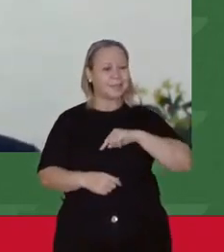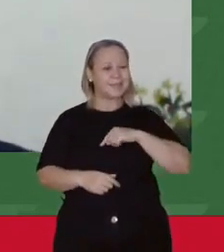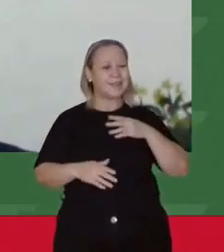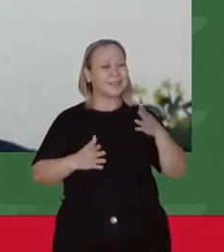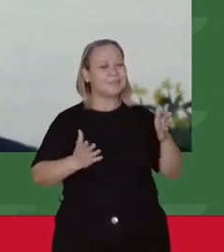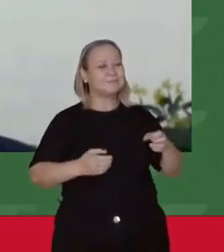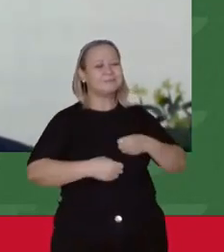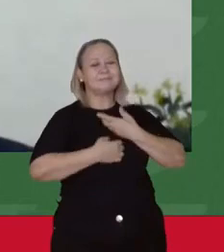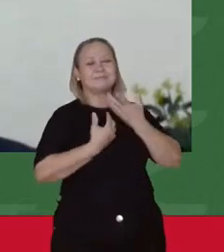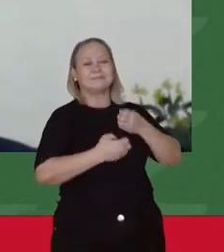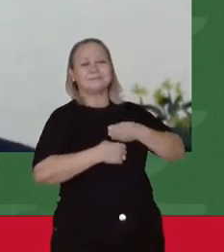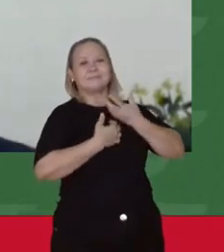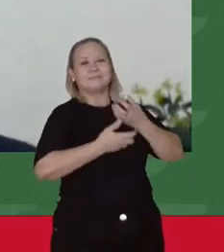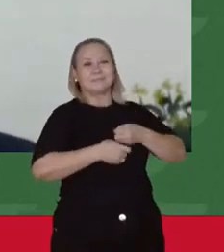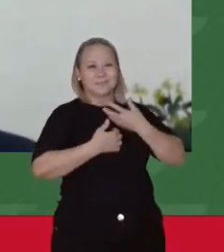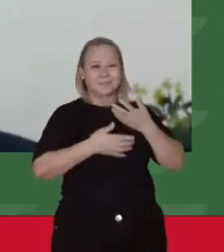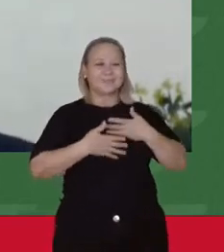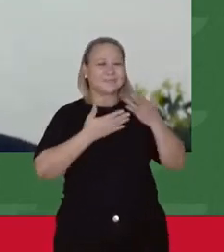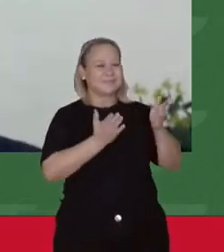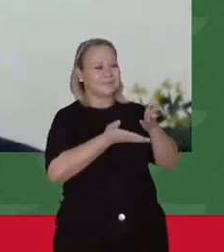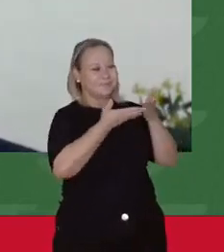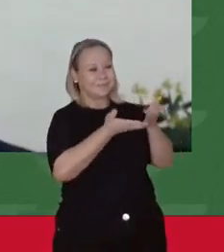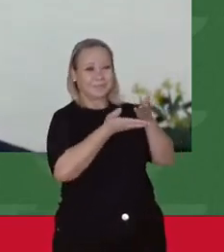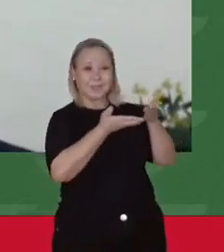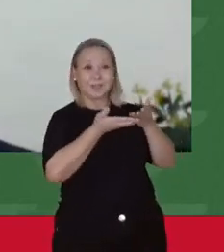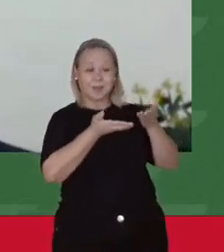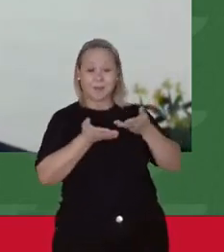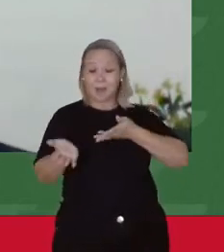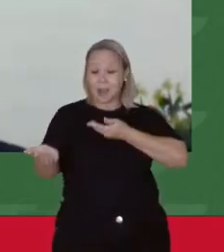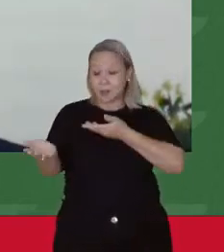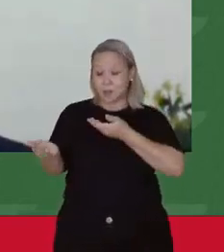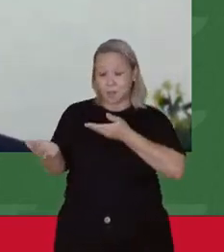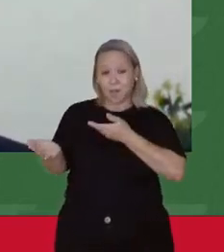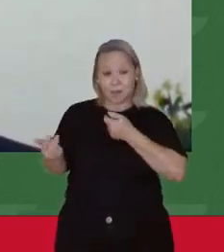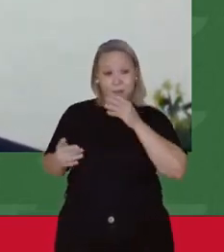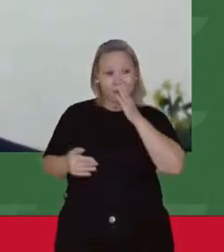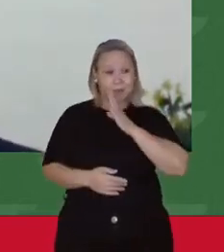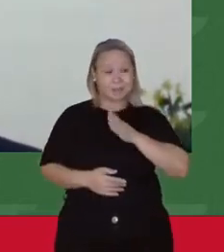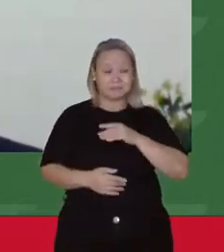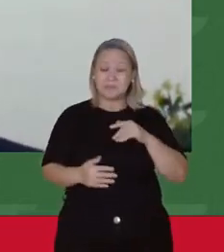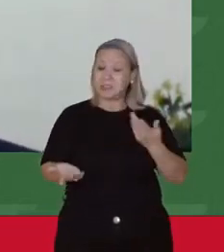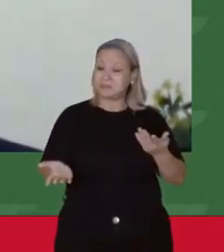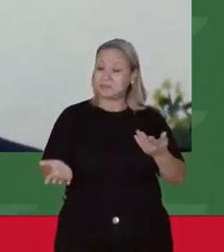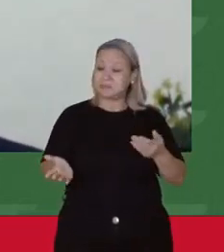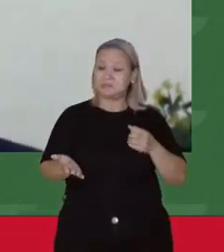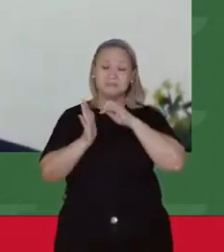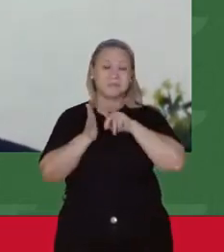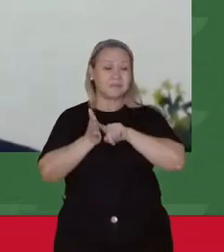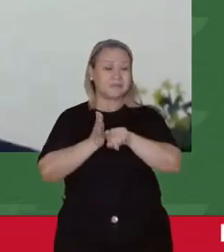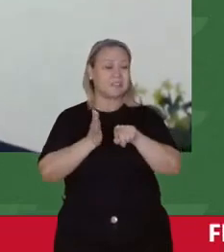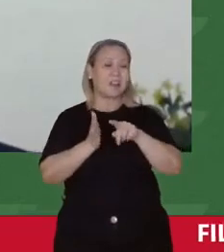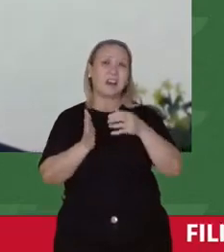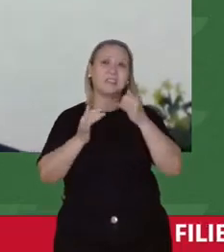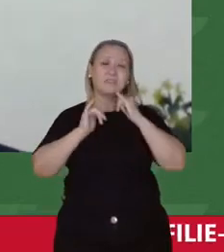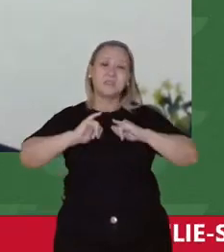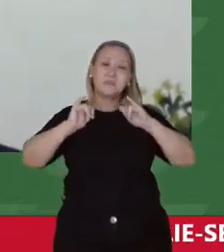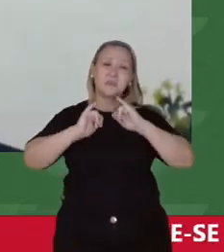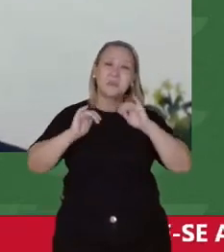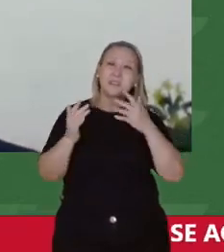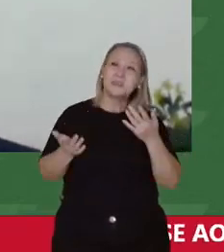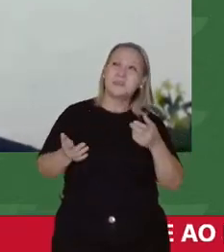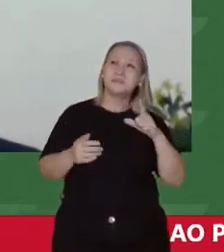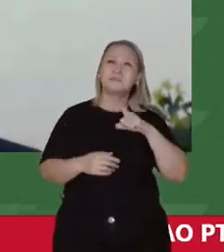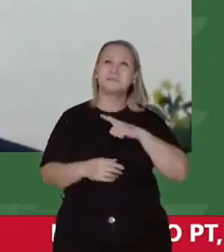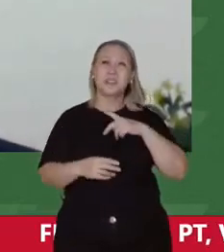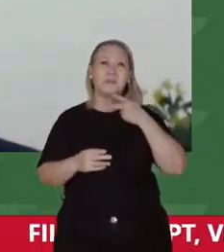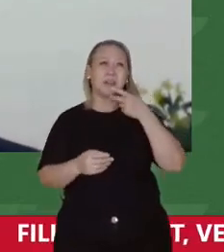juventude brasileira. Os dados hoje apontam para um desalento total da nossa população. O Brasil